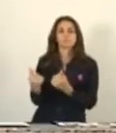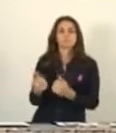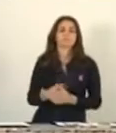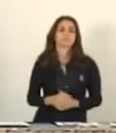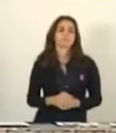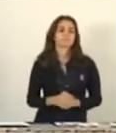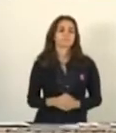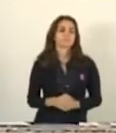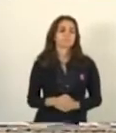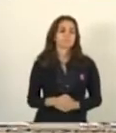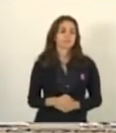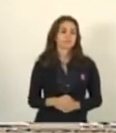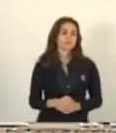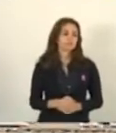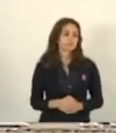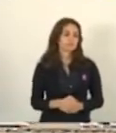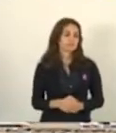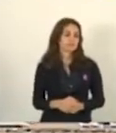Finanças.